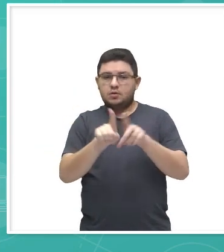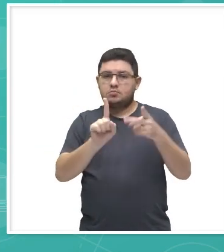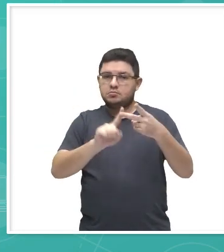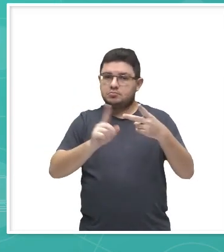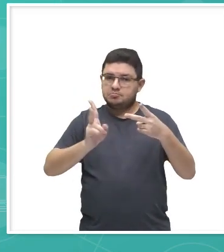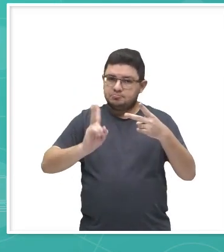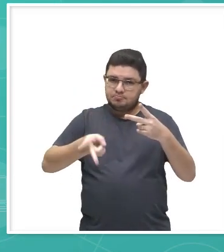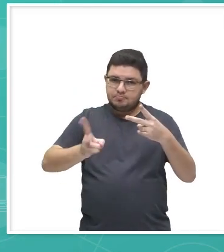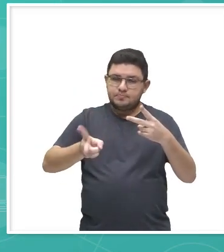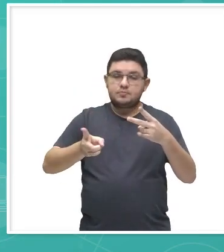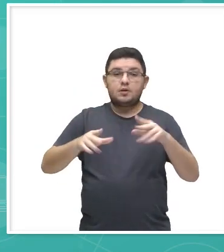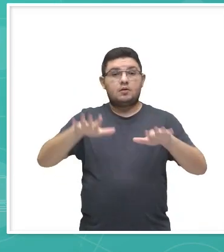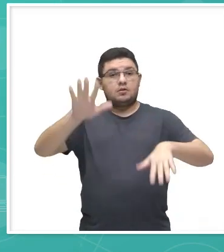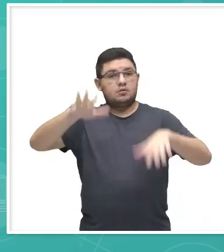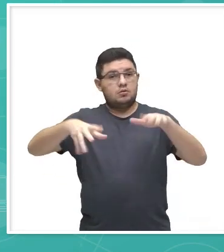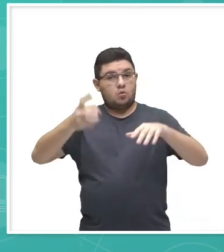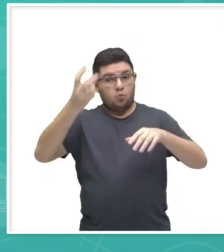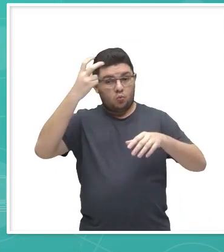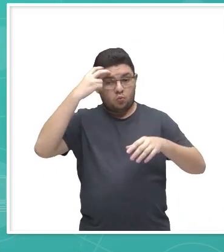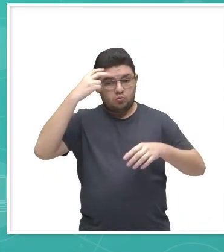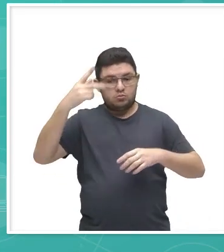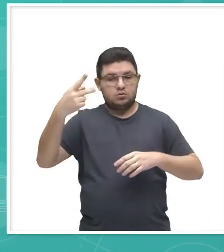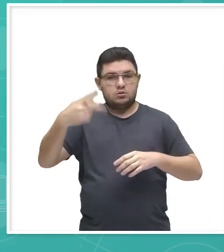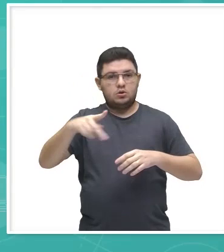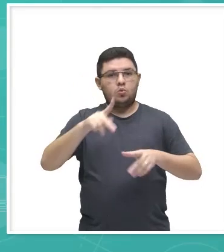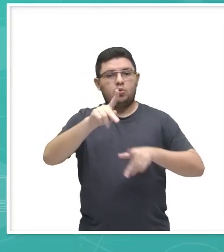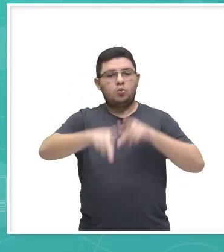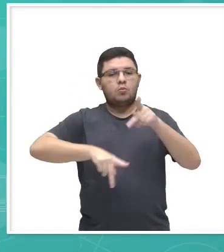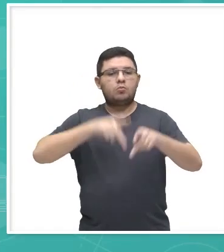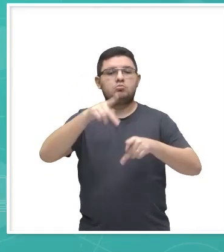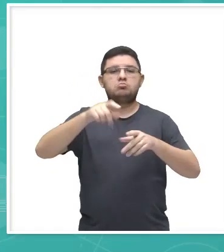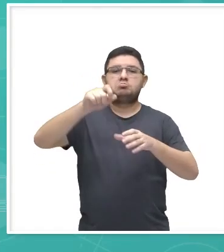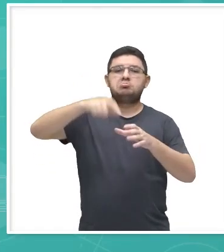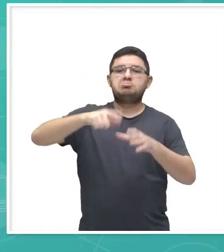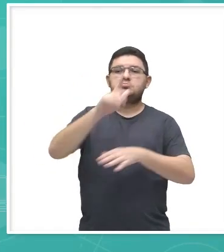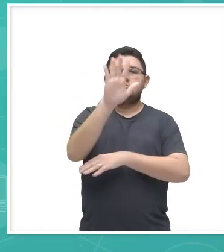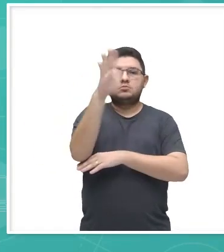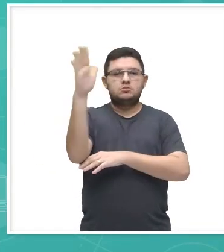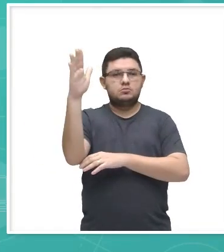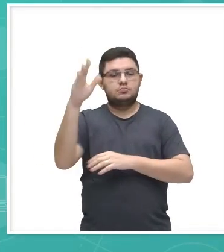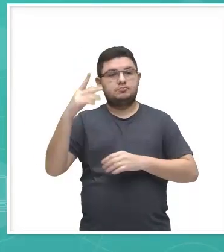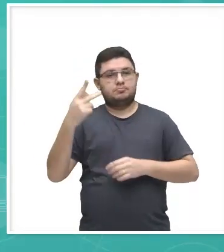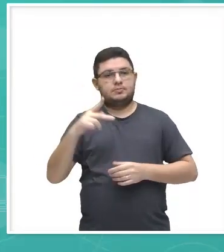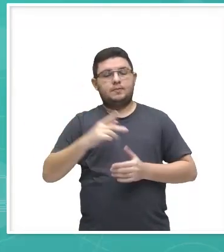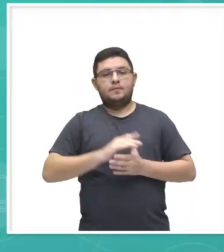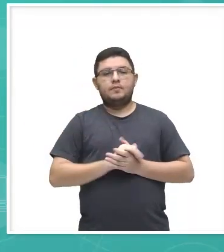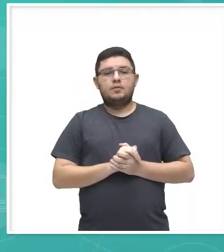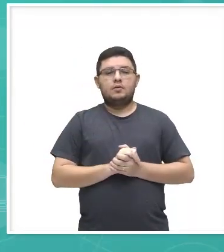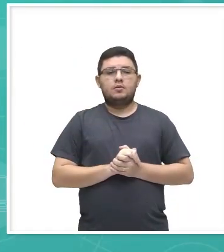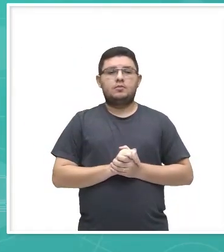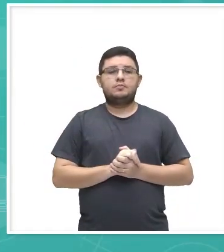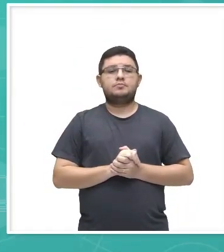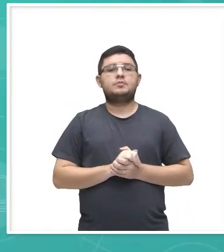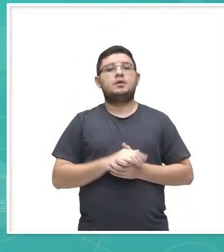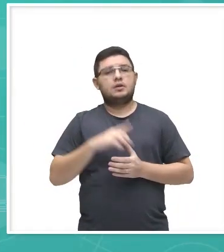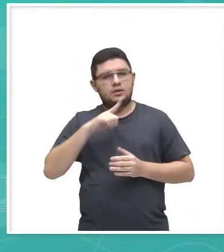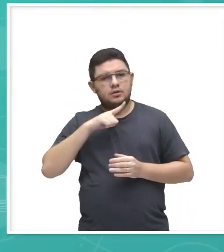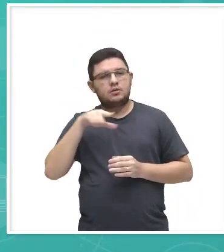daquele povo que vai praticar esse tipo de agricultura, né? E dentro da permacultura, eles têm ali